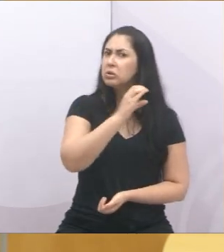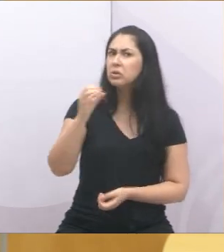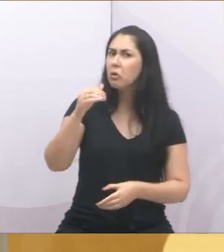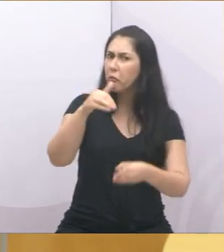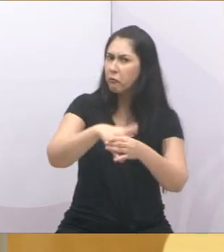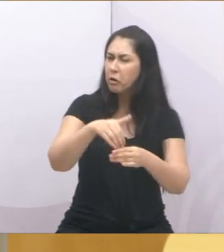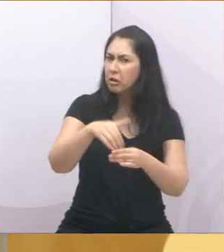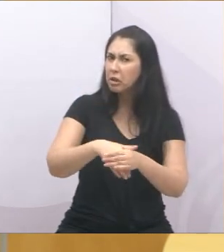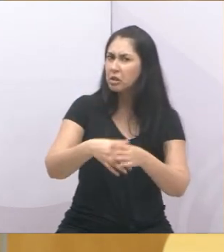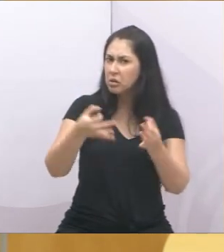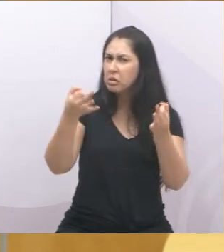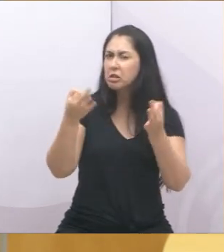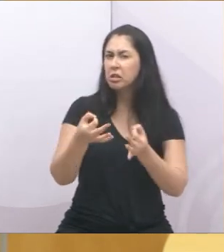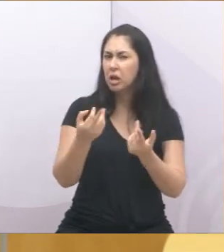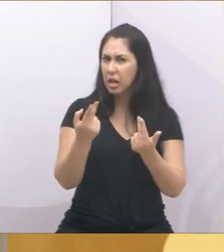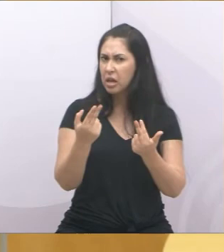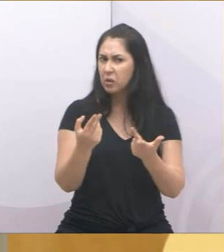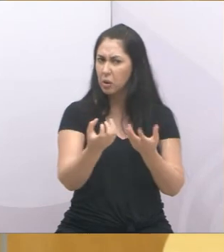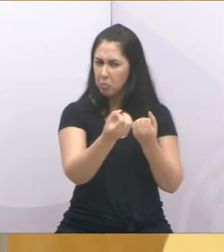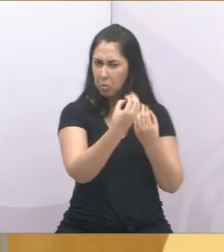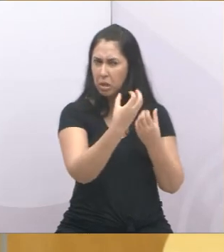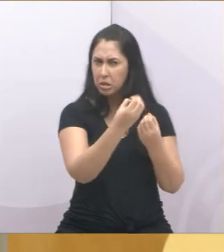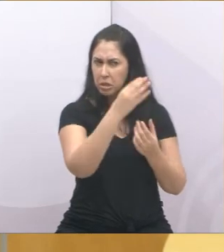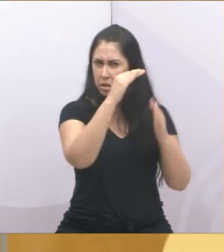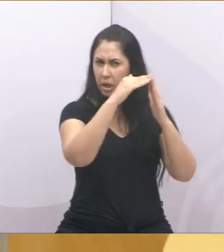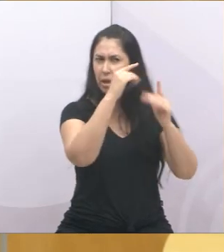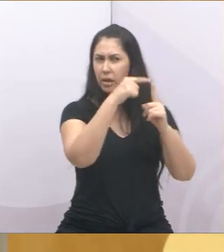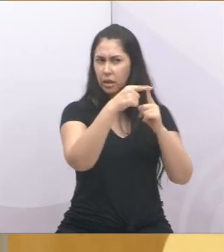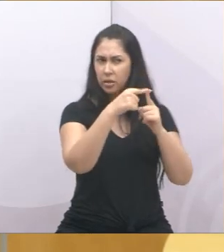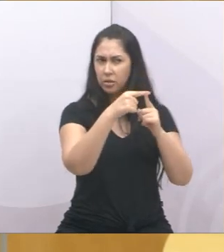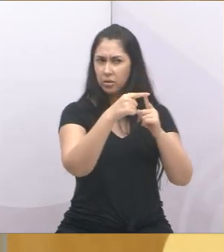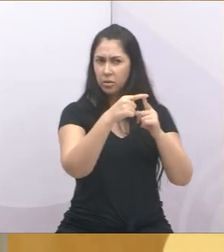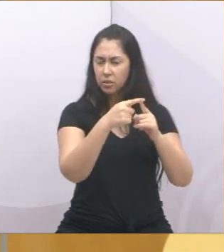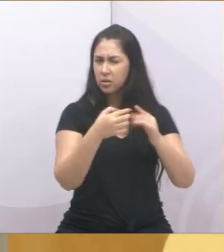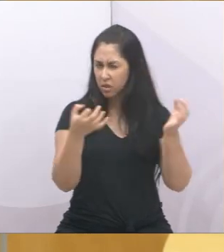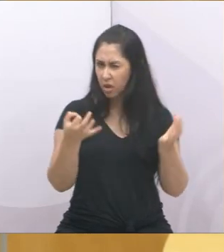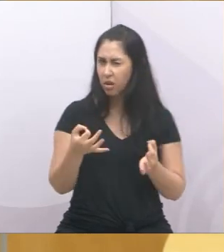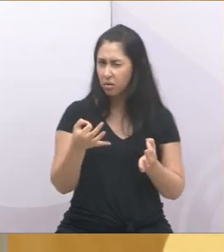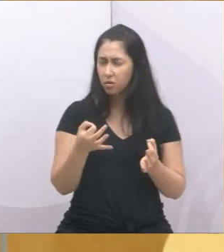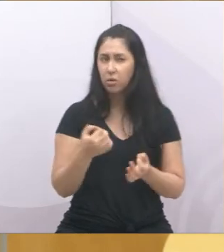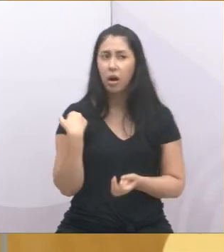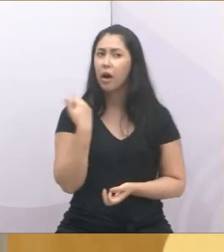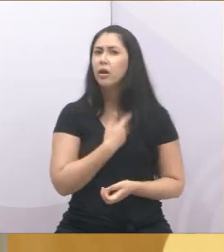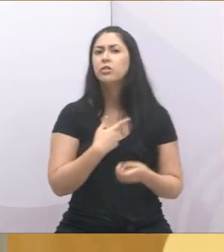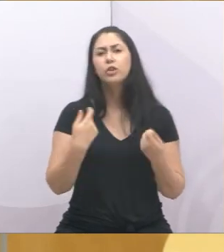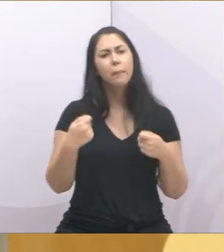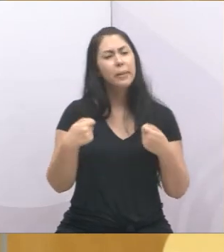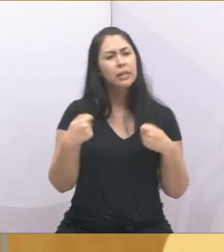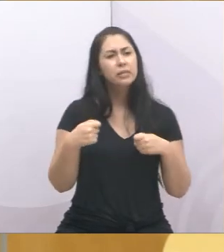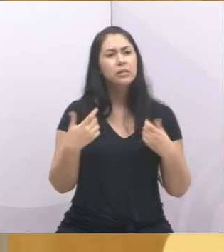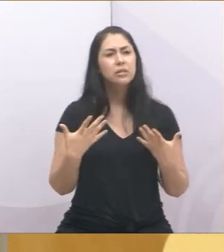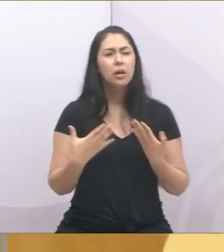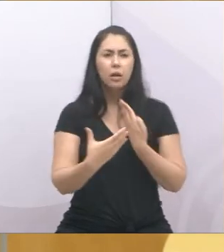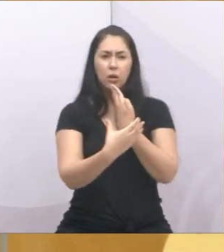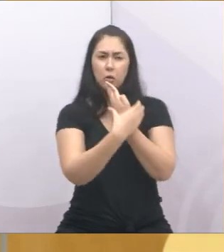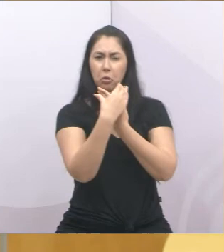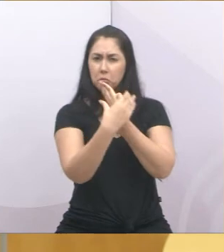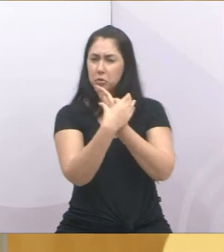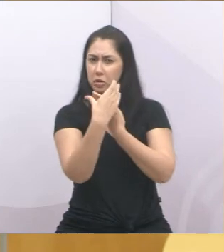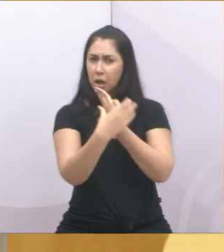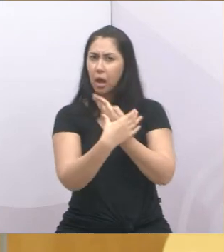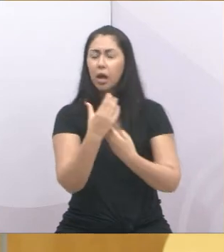de acordo com o que diz o catecismo da igreja? Será que estamos? Precisamos ser mais orientados